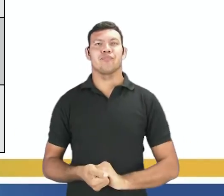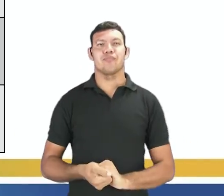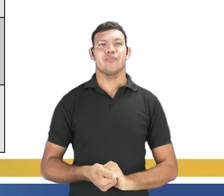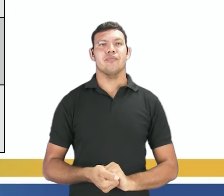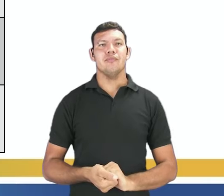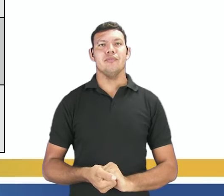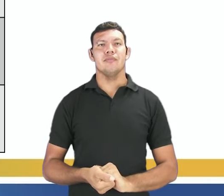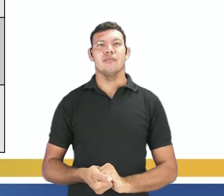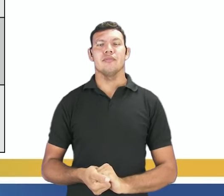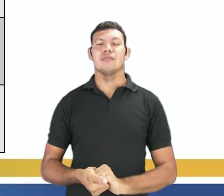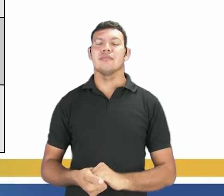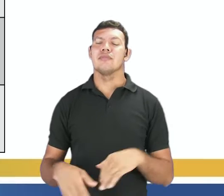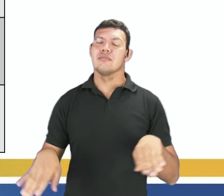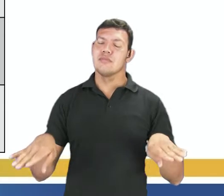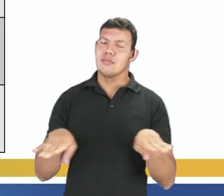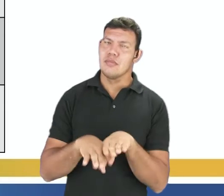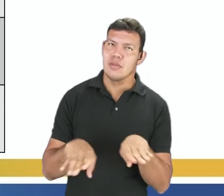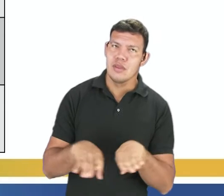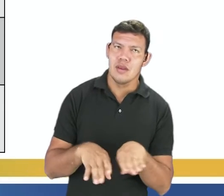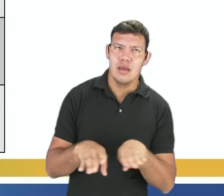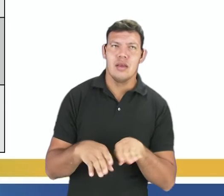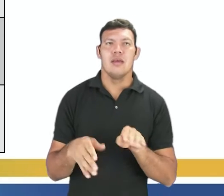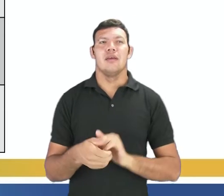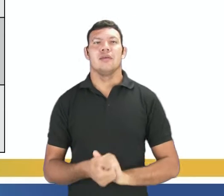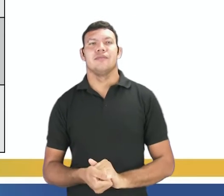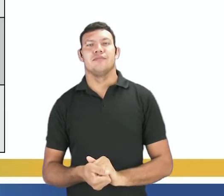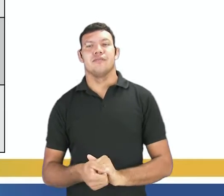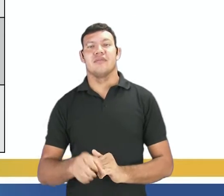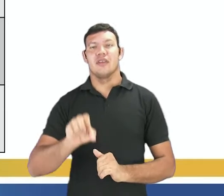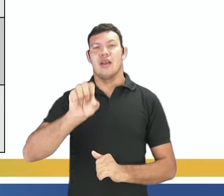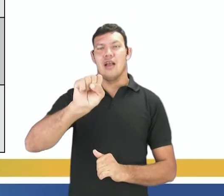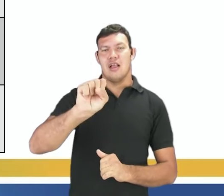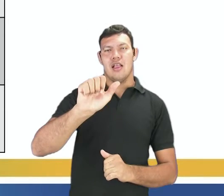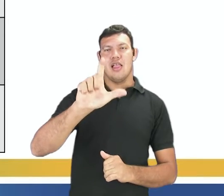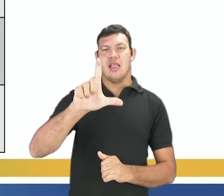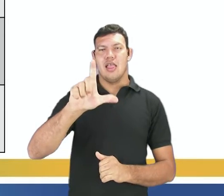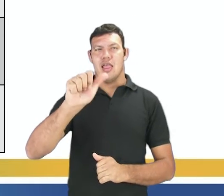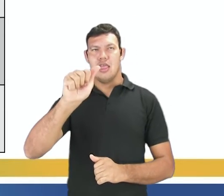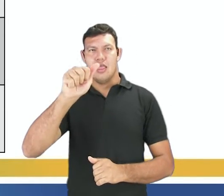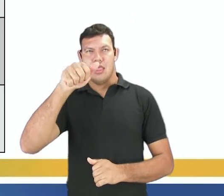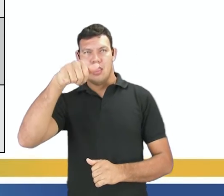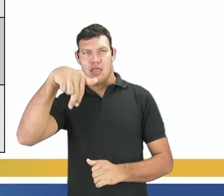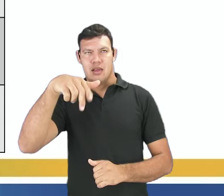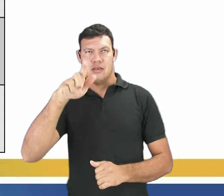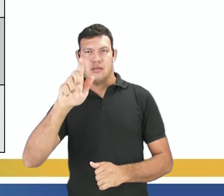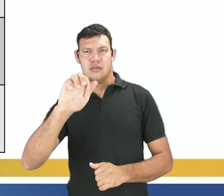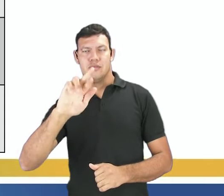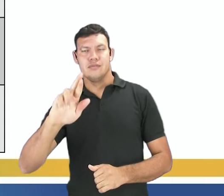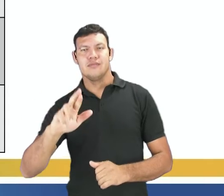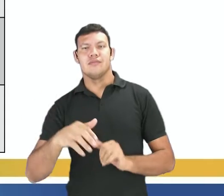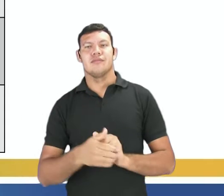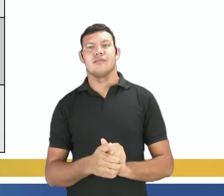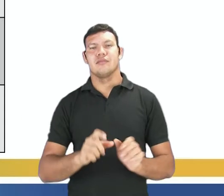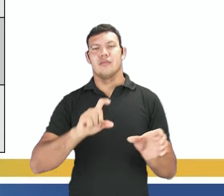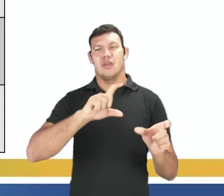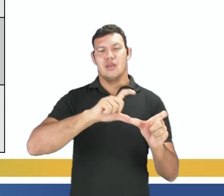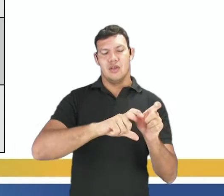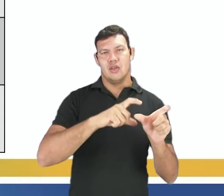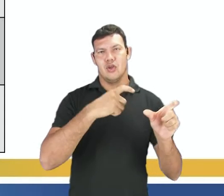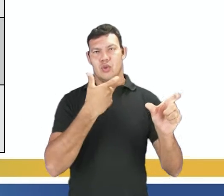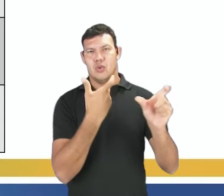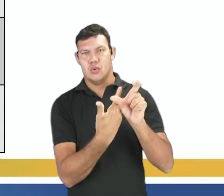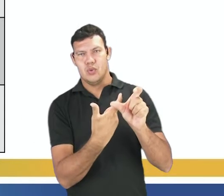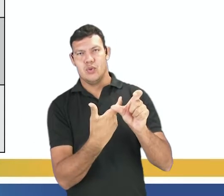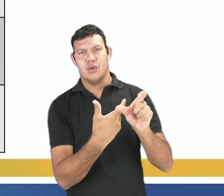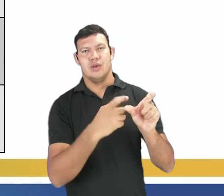Então, também vimos um pouco sobre slangs, que em português, gírias. Temos alguns exemplos aqui.